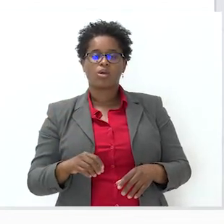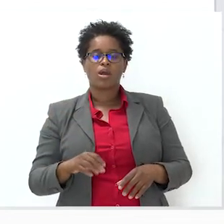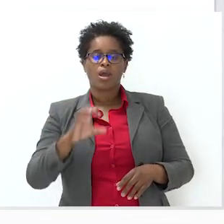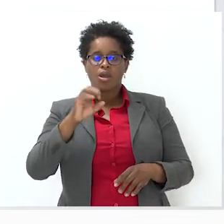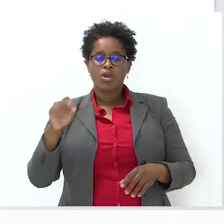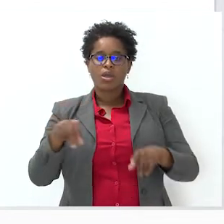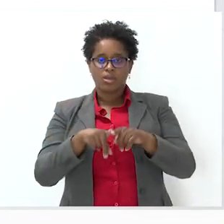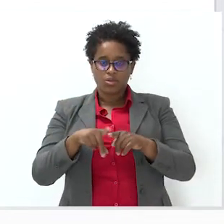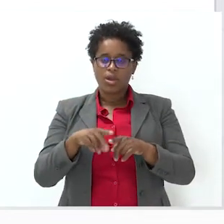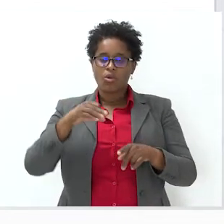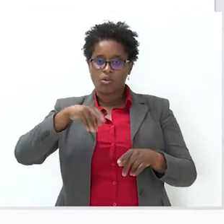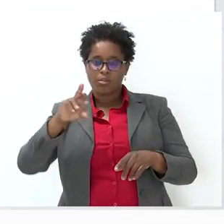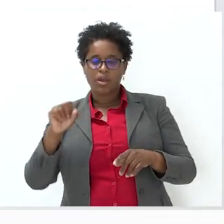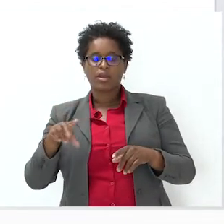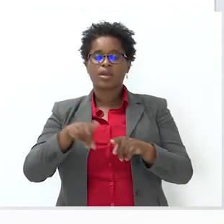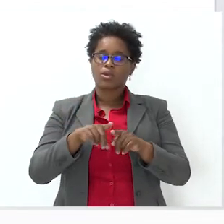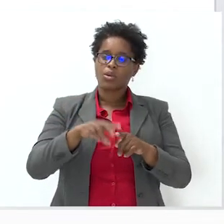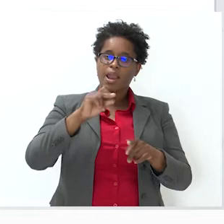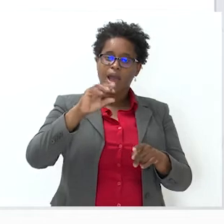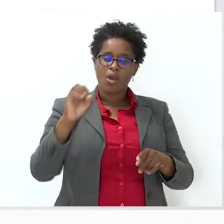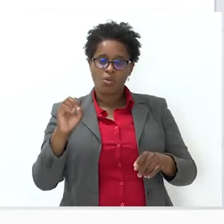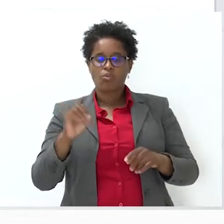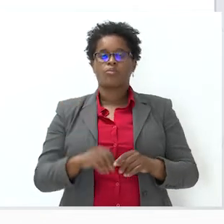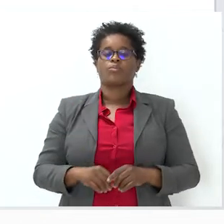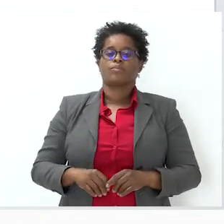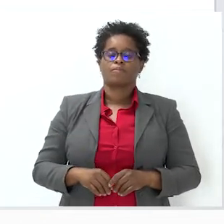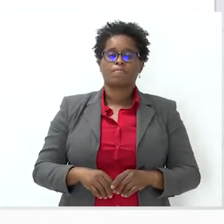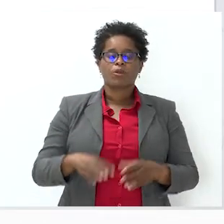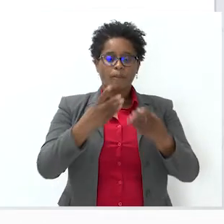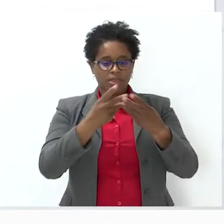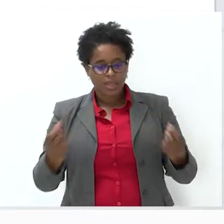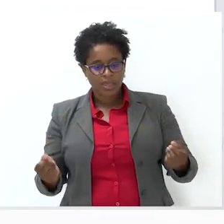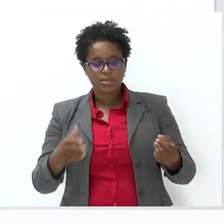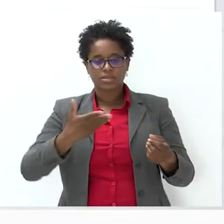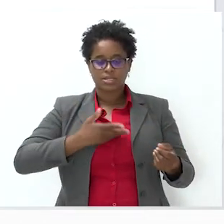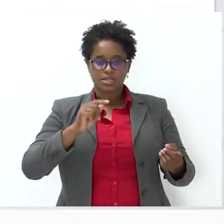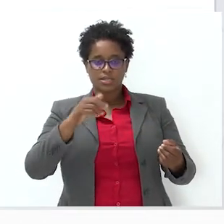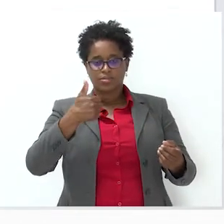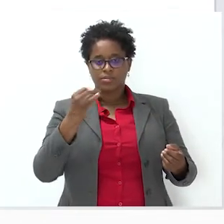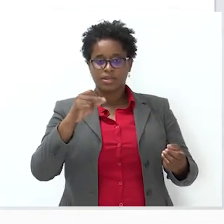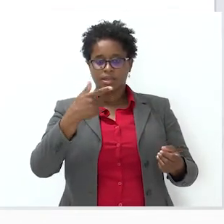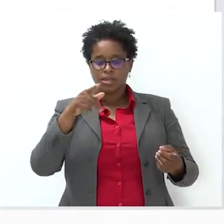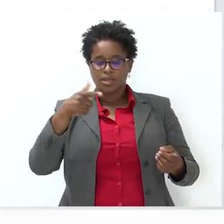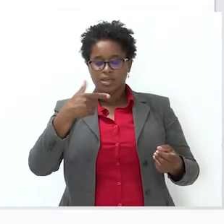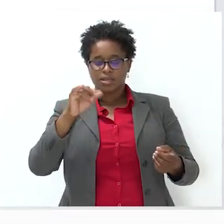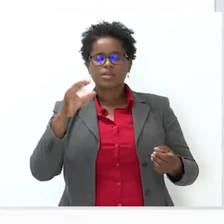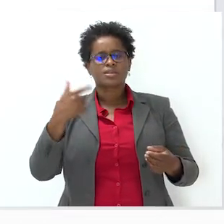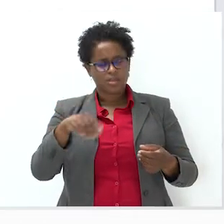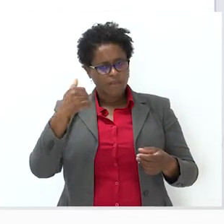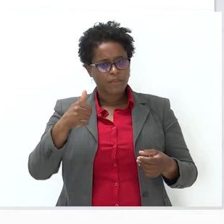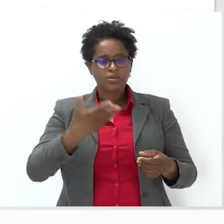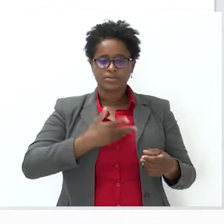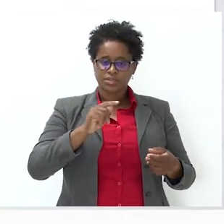o é igual a ao. Os materiais de Beatriz estão em bom estado.